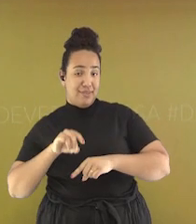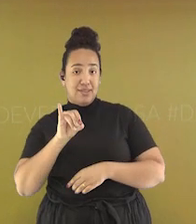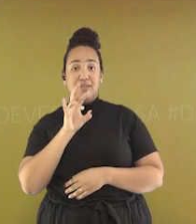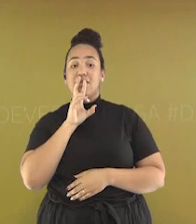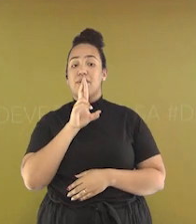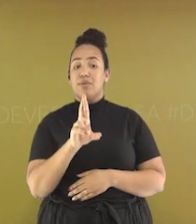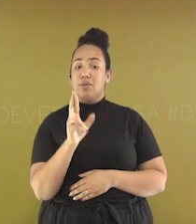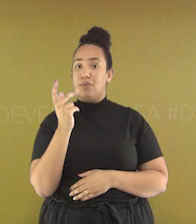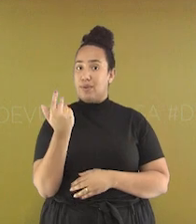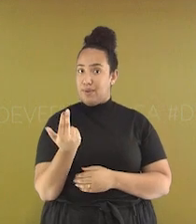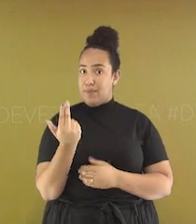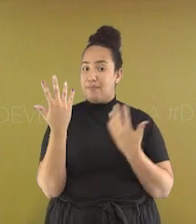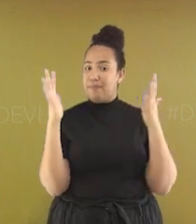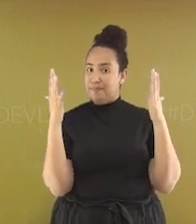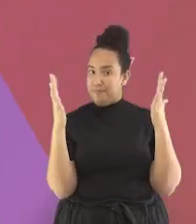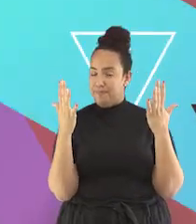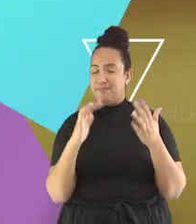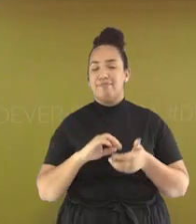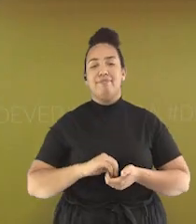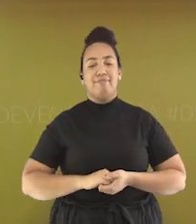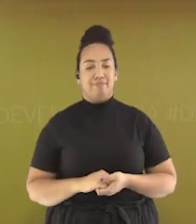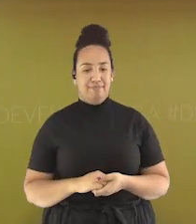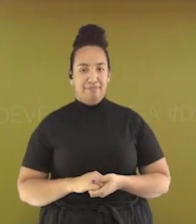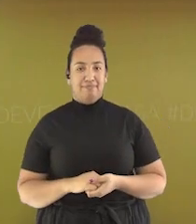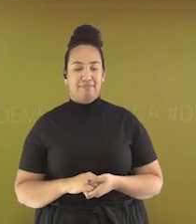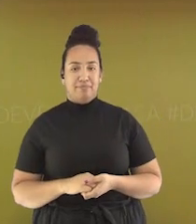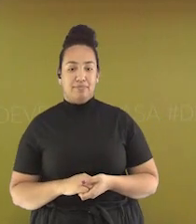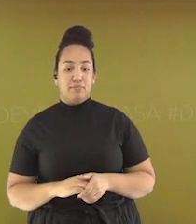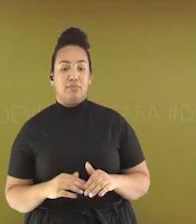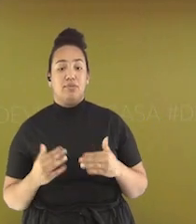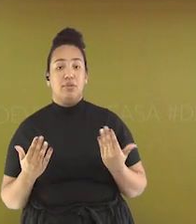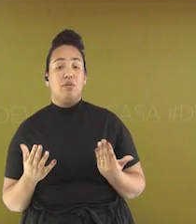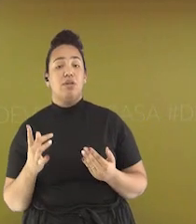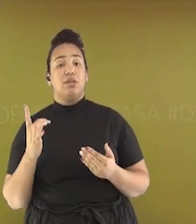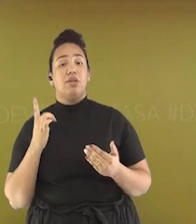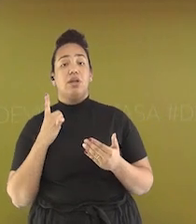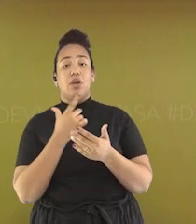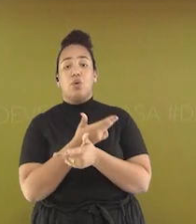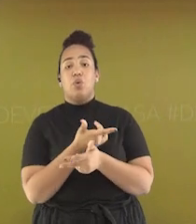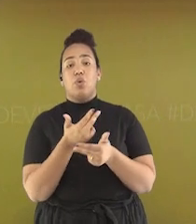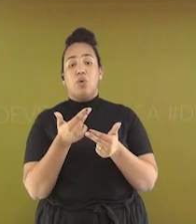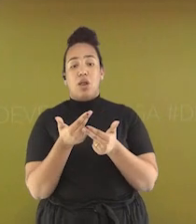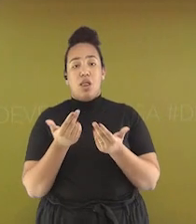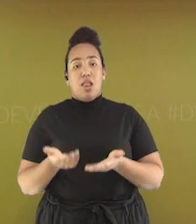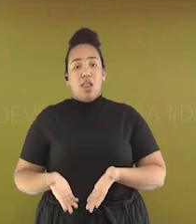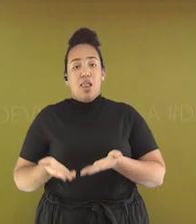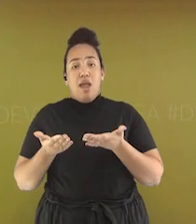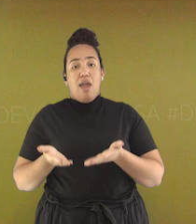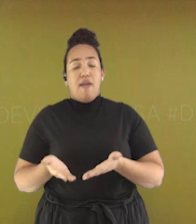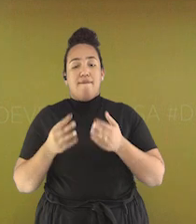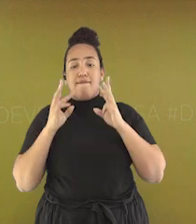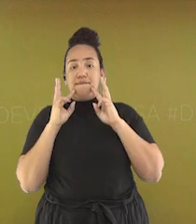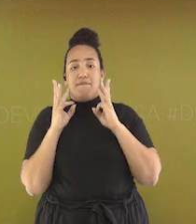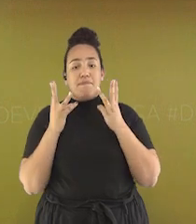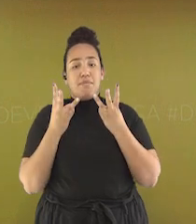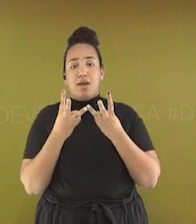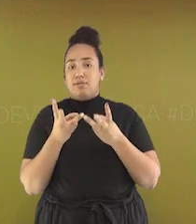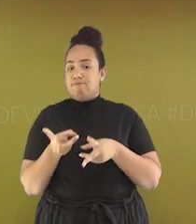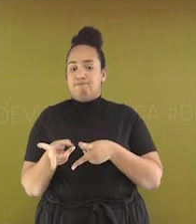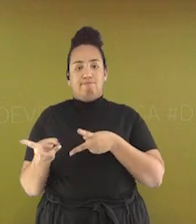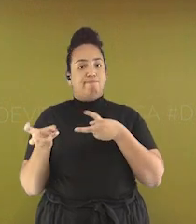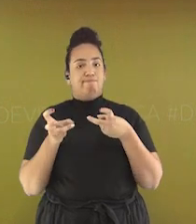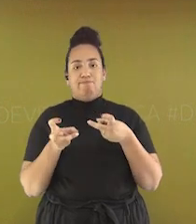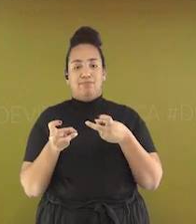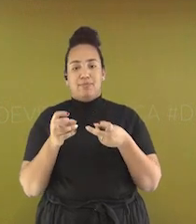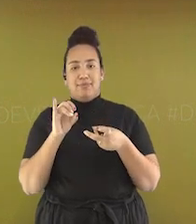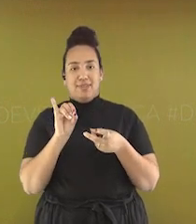assim, acertou. Parabéns! Existem coisas bem levinhas que quase não sentimos a massa delas quando colocamos